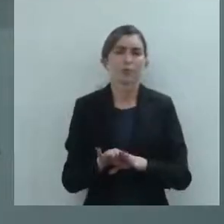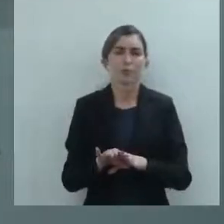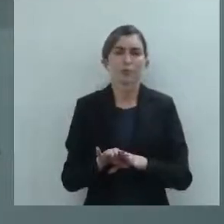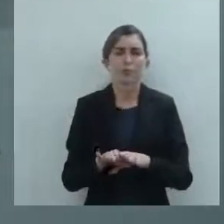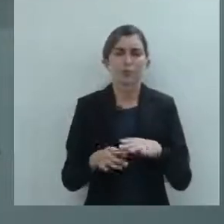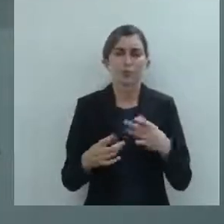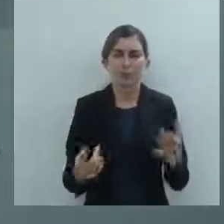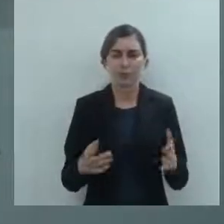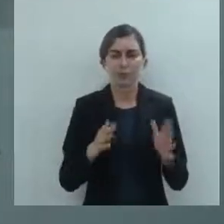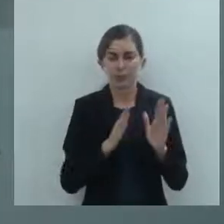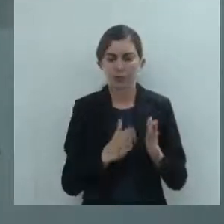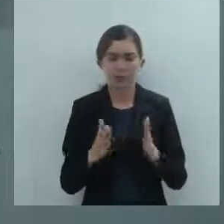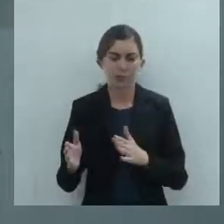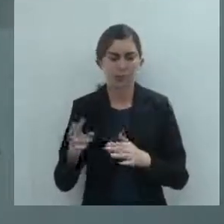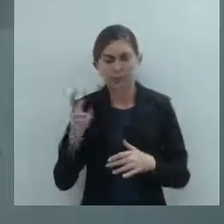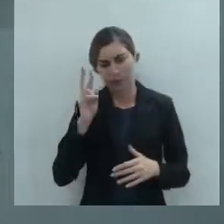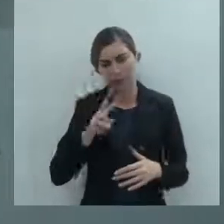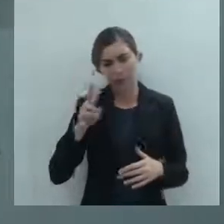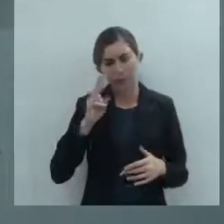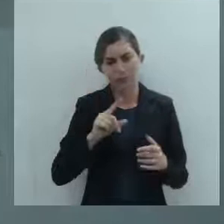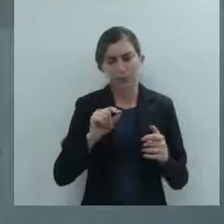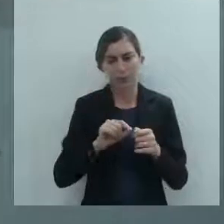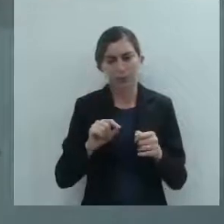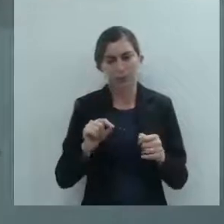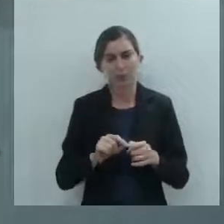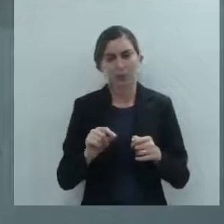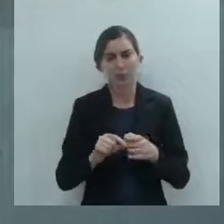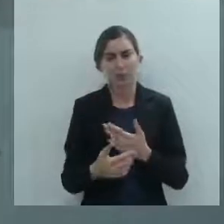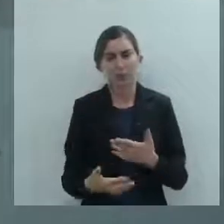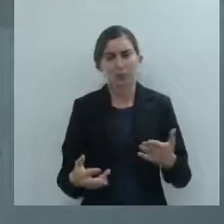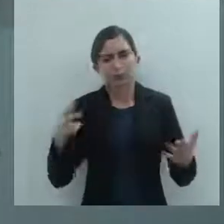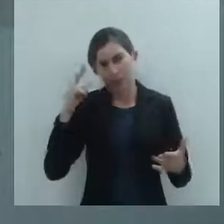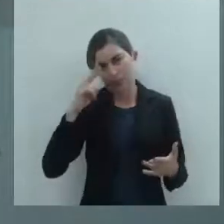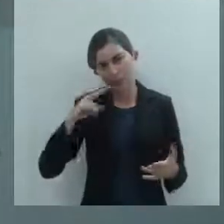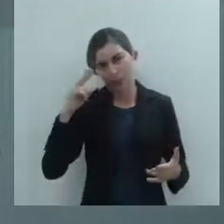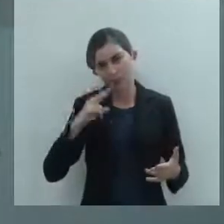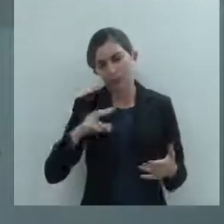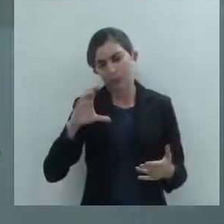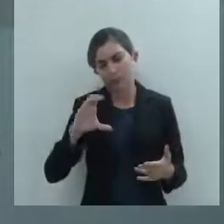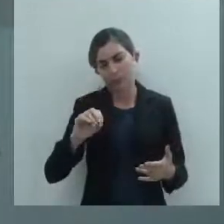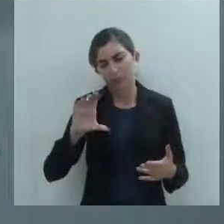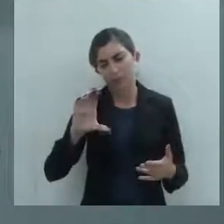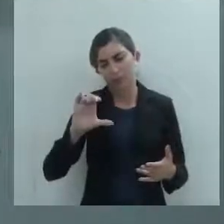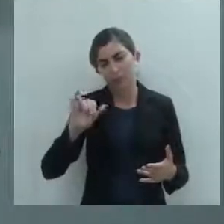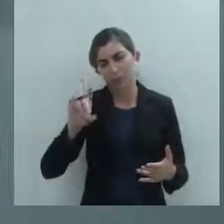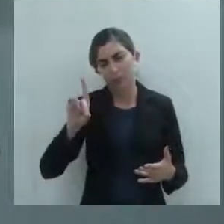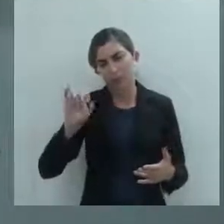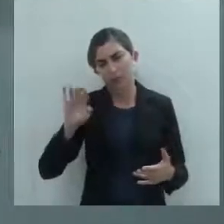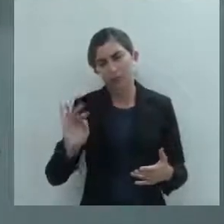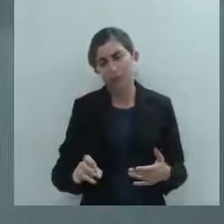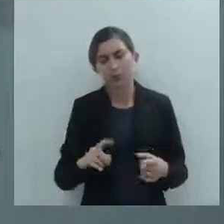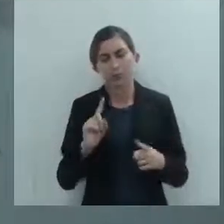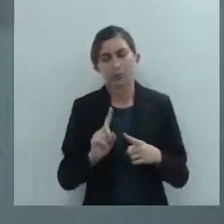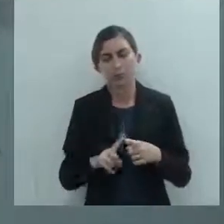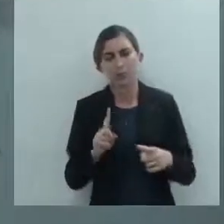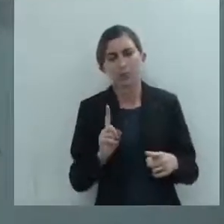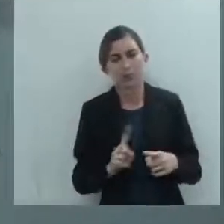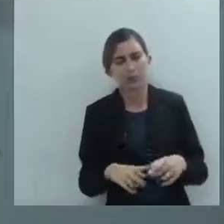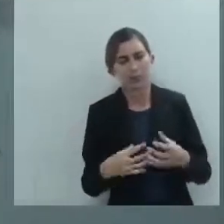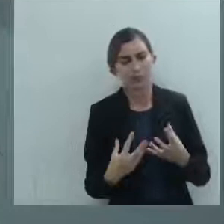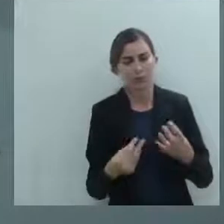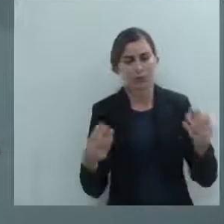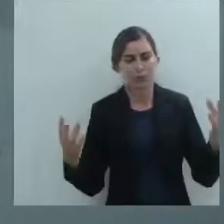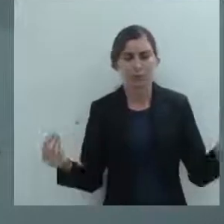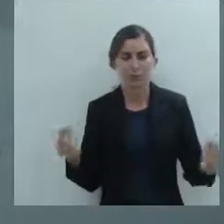a divisão da história é feita considerando-se a história do ocidente daí o porquê de